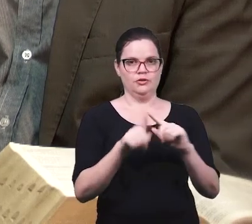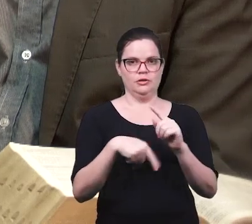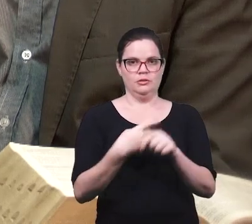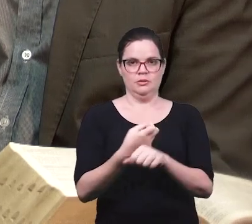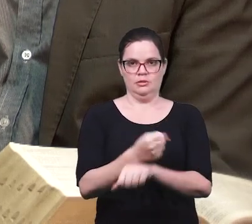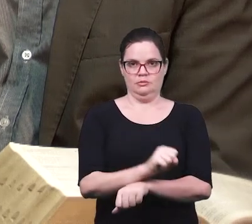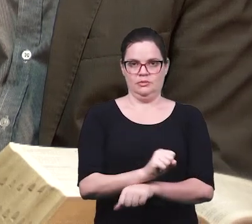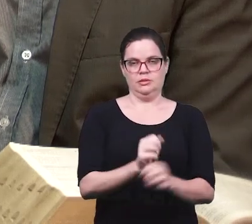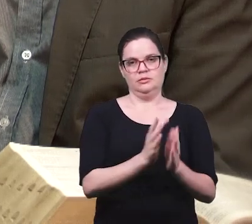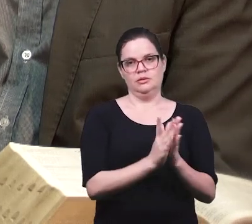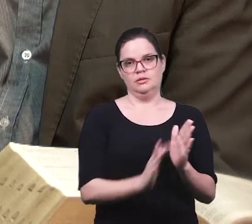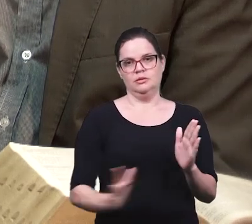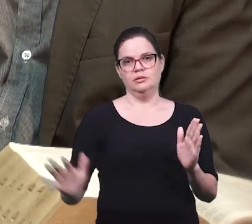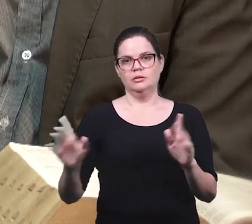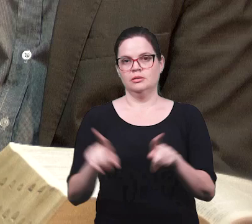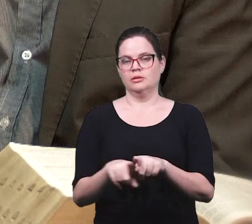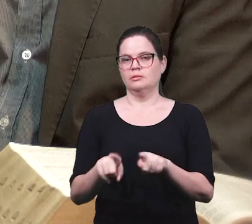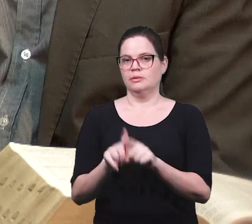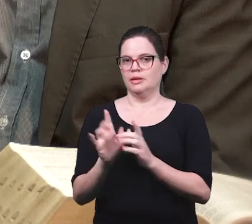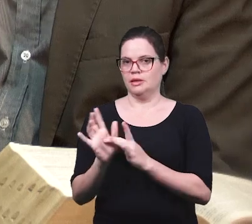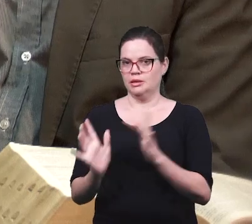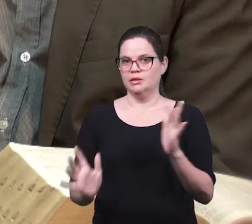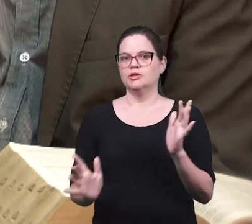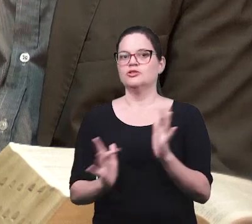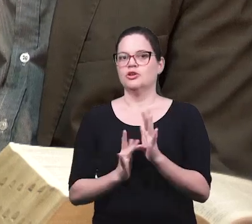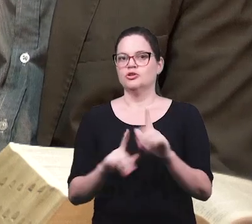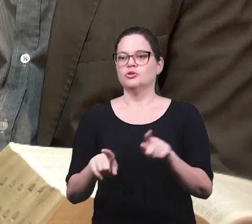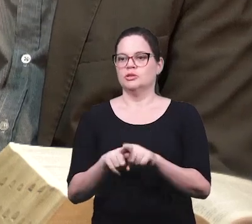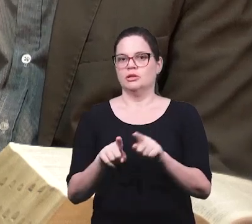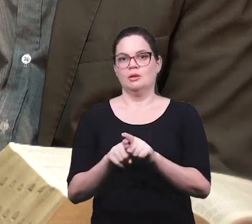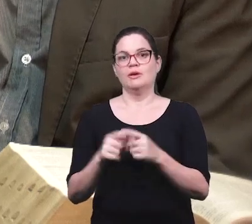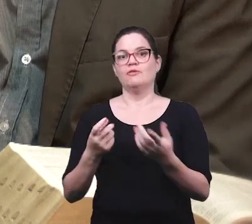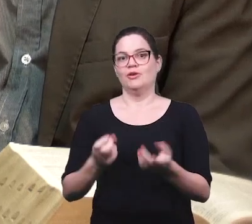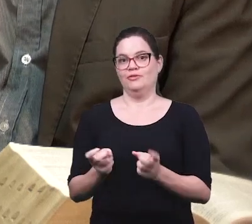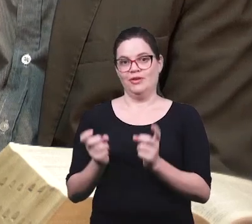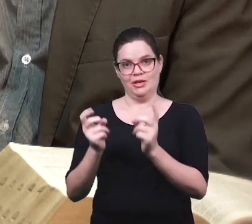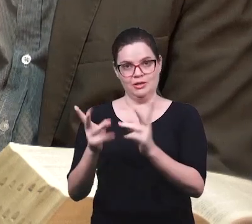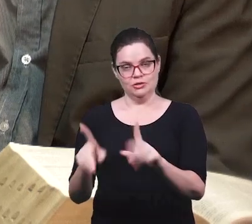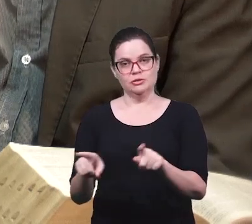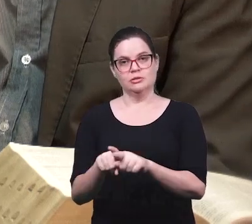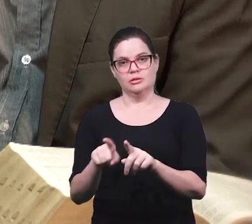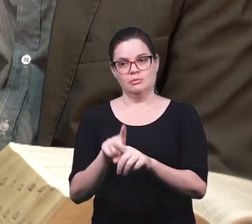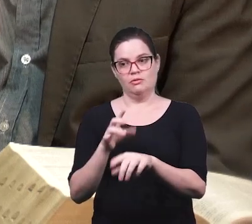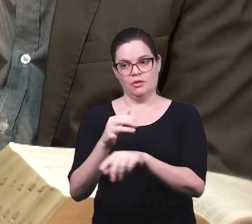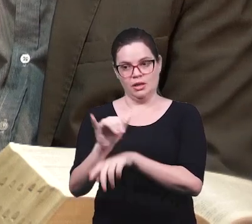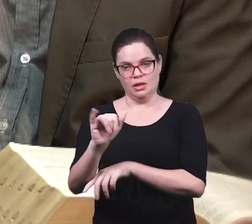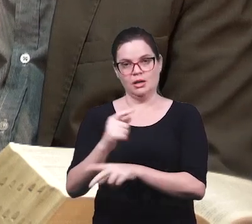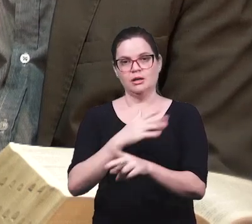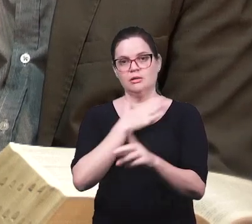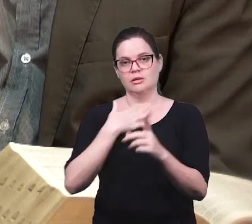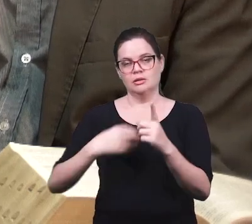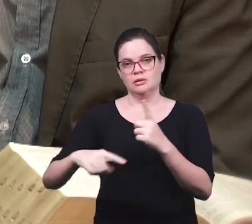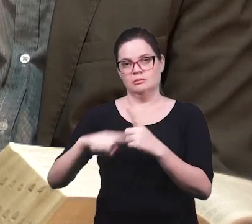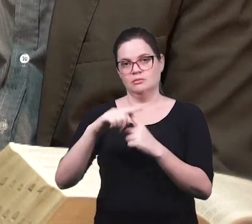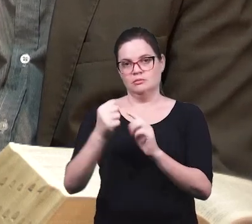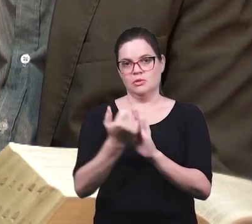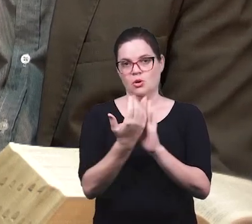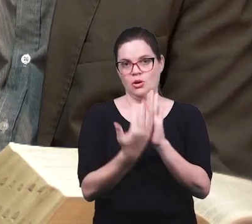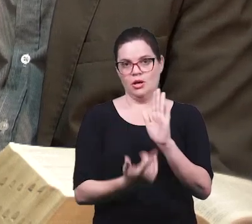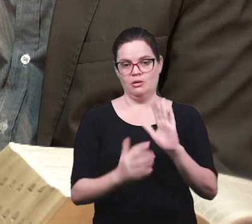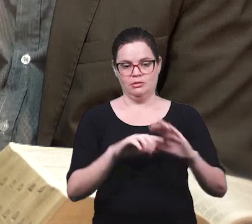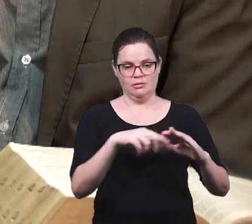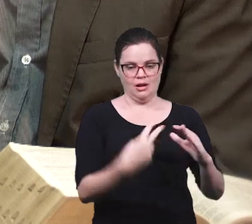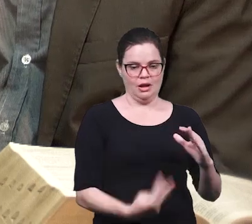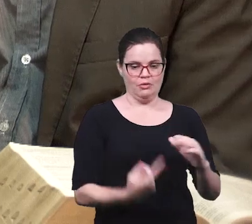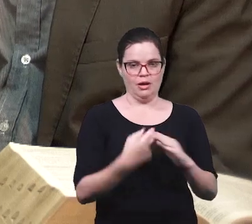quê? Período do Senhor Jesus em que ele foi vendido, foi entregue, foi crucificado, desceu à sepultura e ao terceiro dia